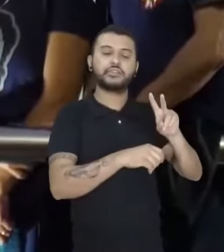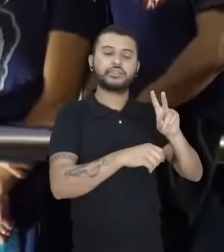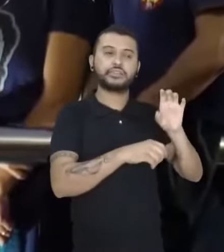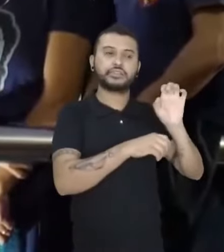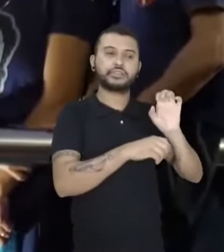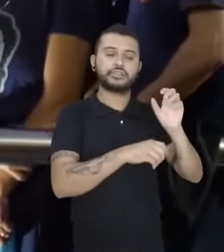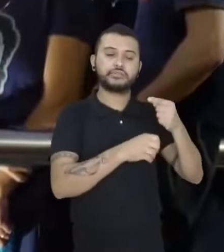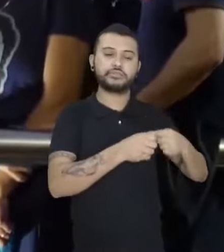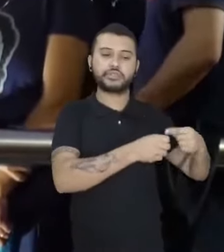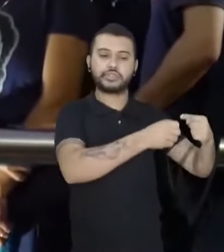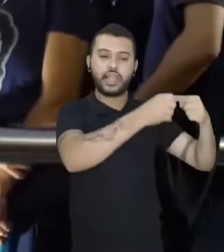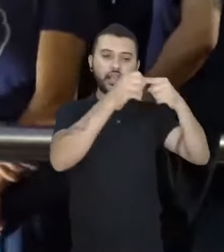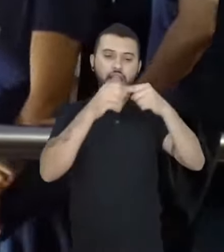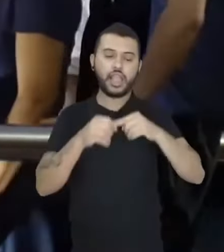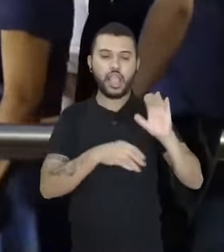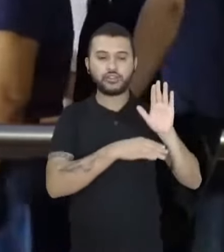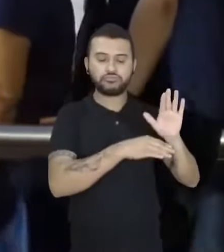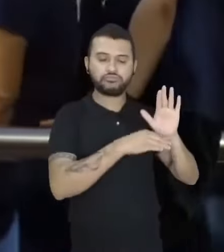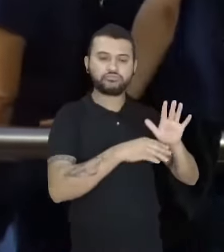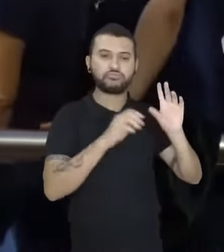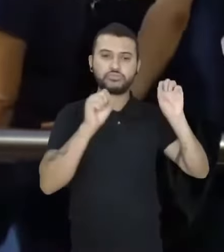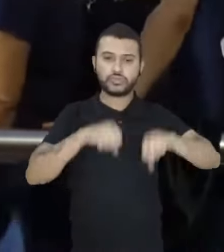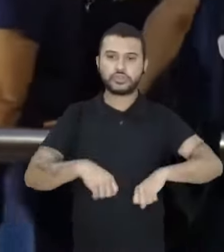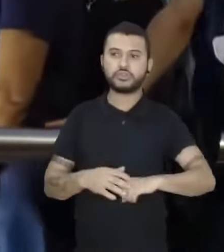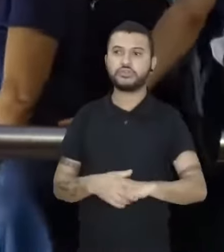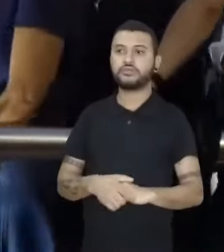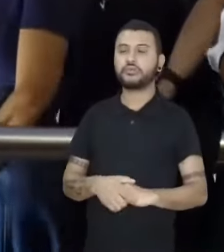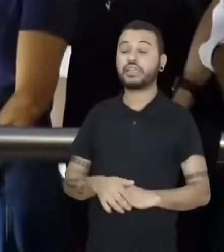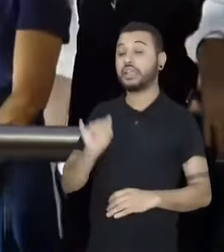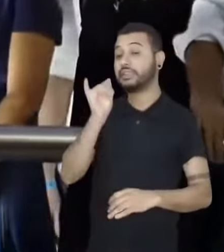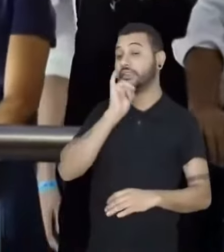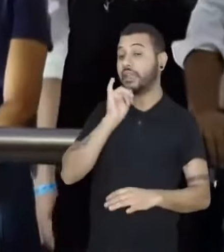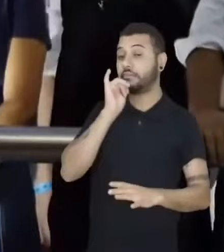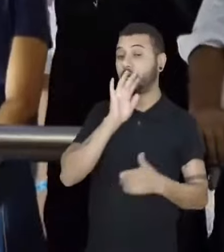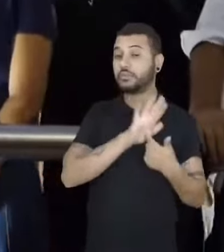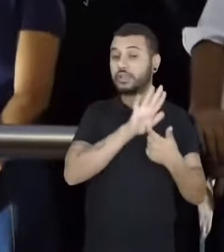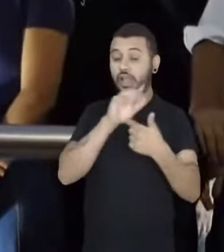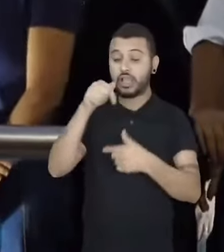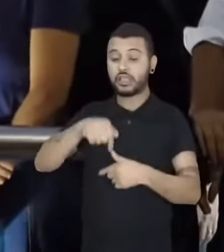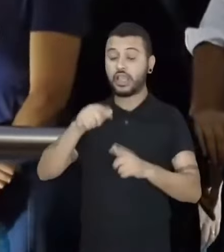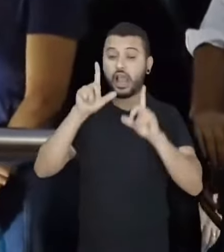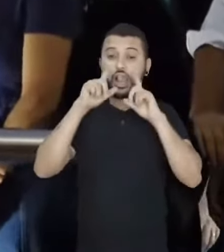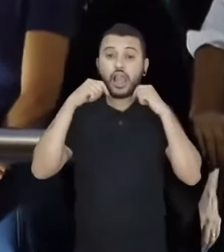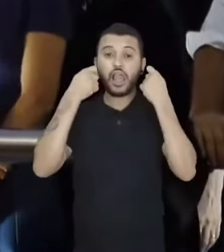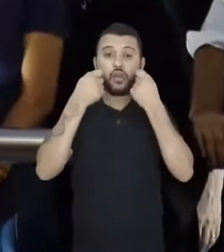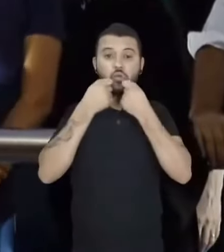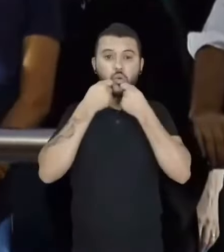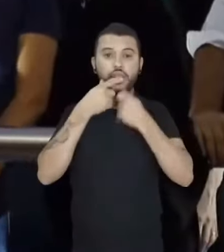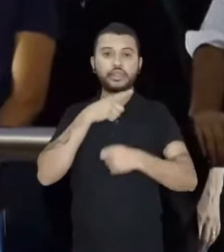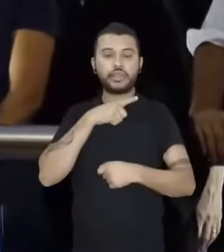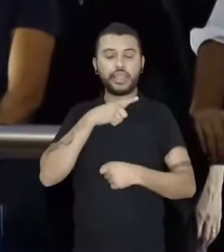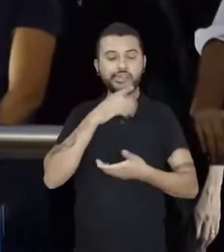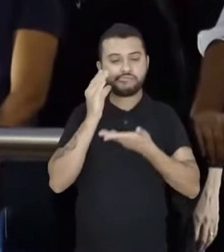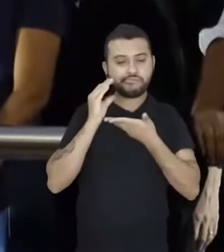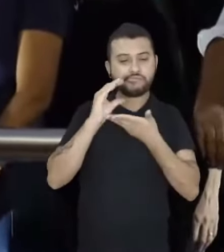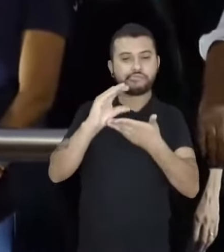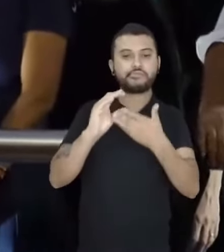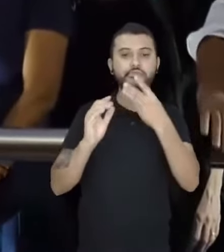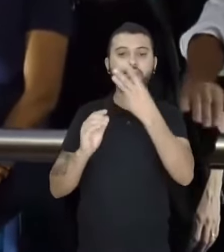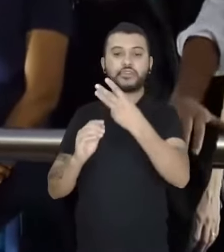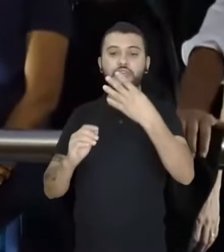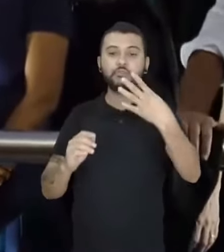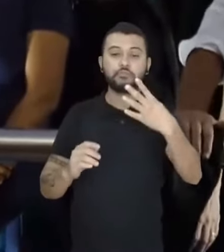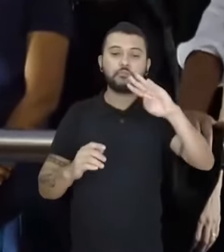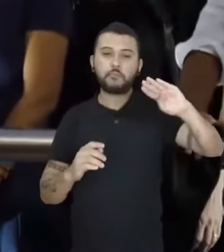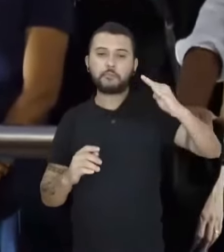municípios para o mais velho. É apenas um exemplo. Aqui em Alagoas, no nosso governo, foi investido 34